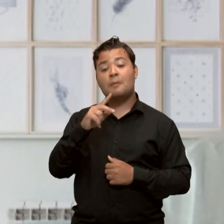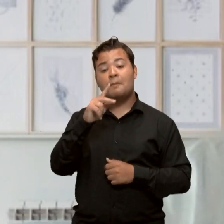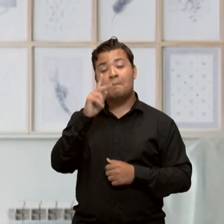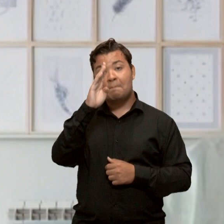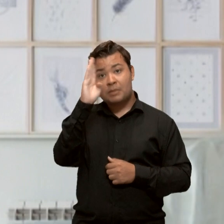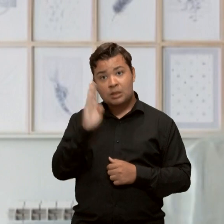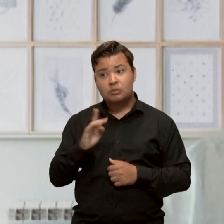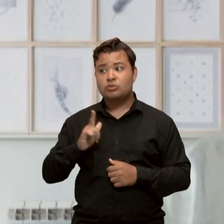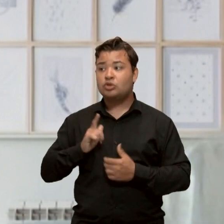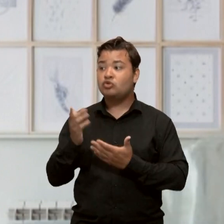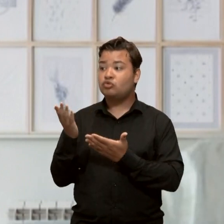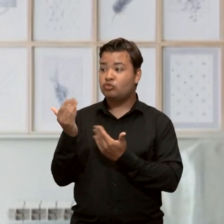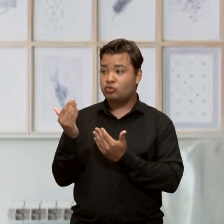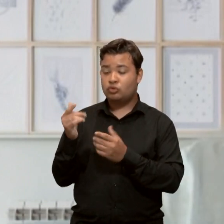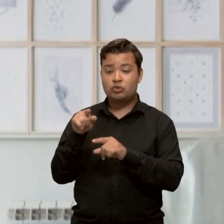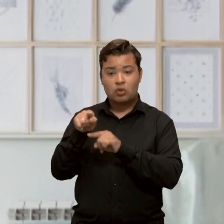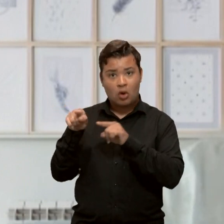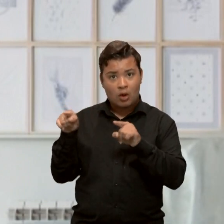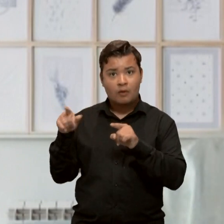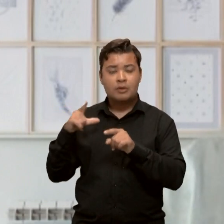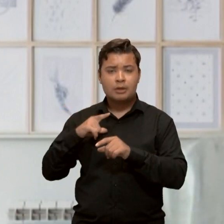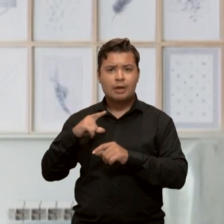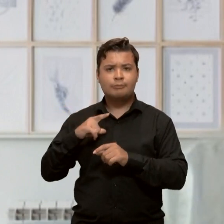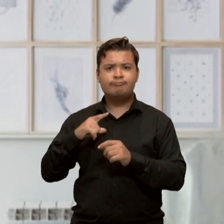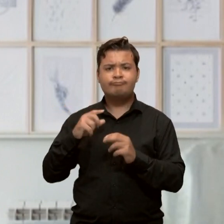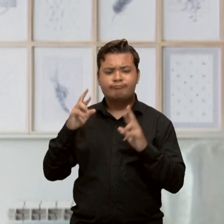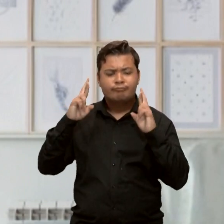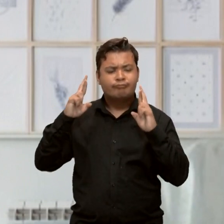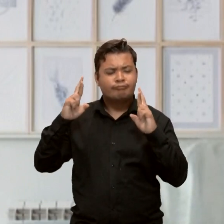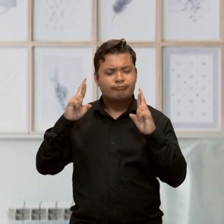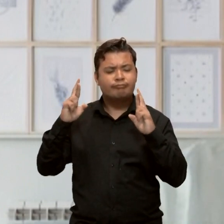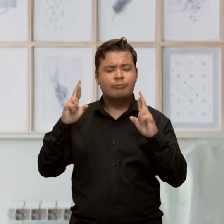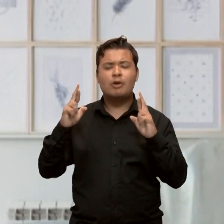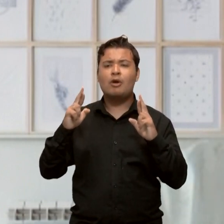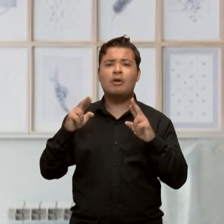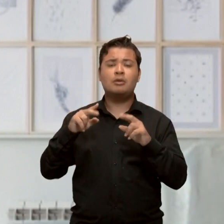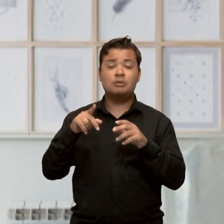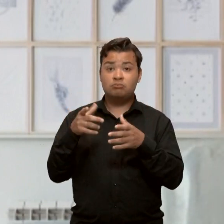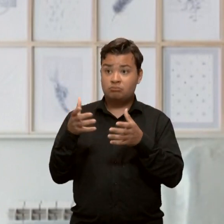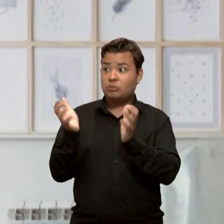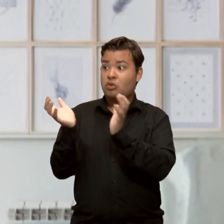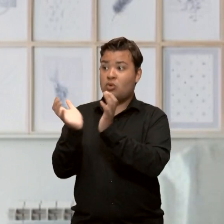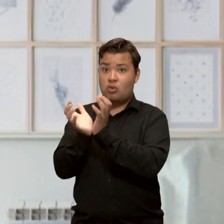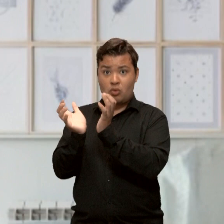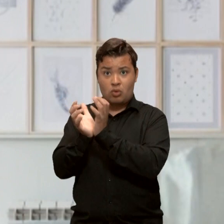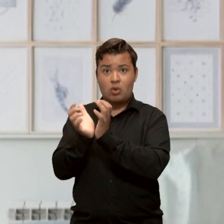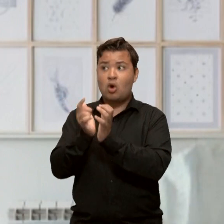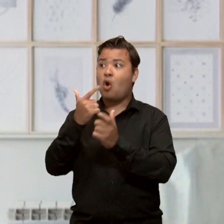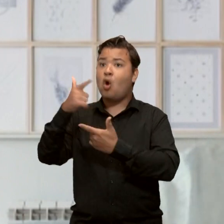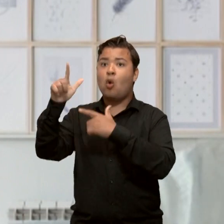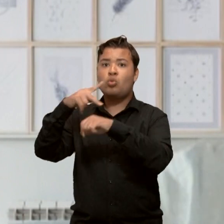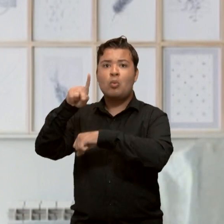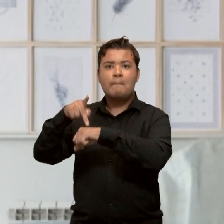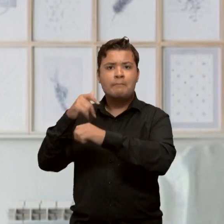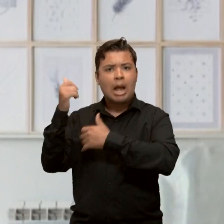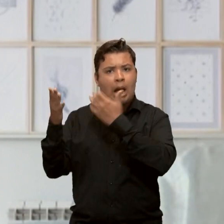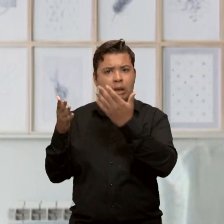seus times, inclusive que não são brasileiros. São torcedores do Real Madrid, de times da Inglaterra, assistem